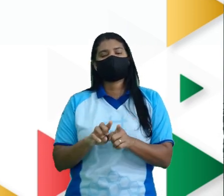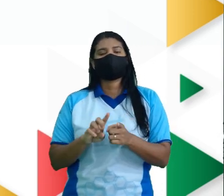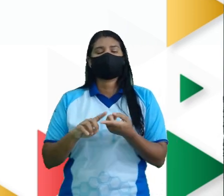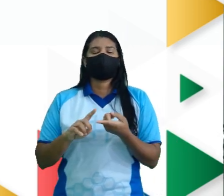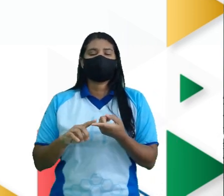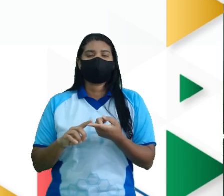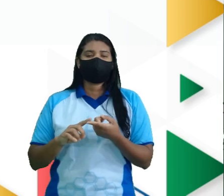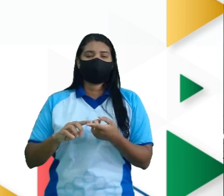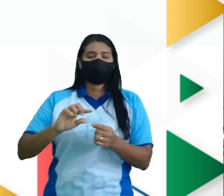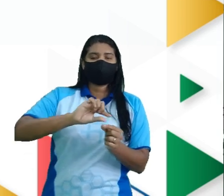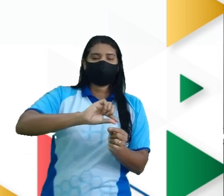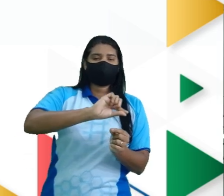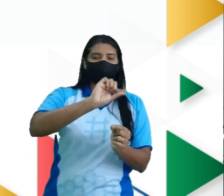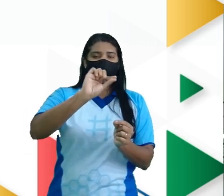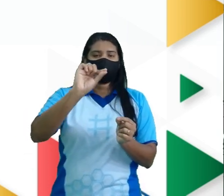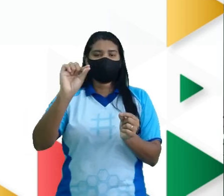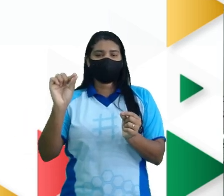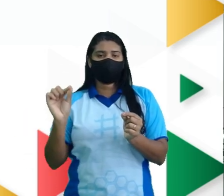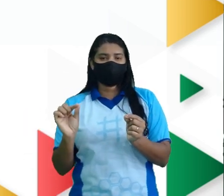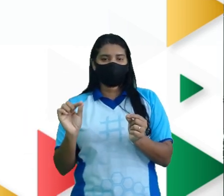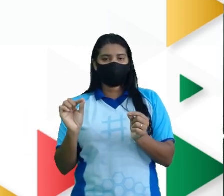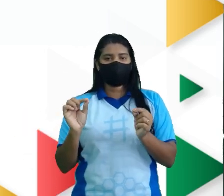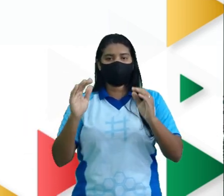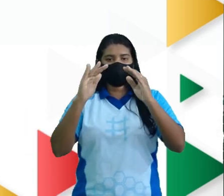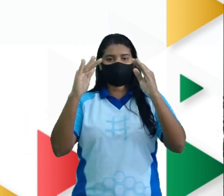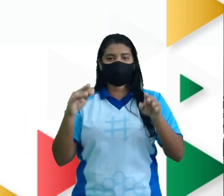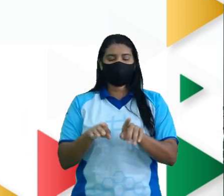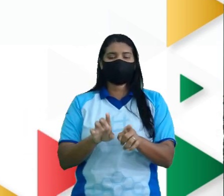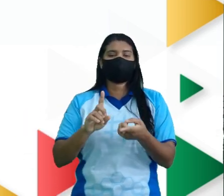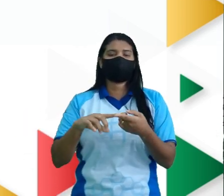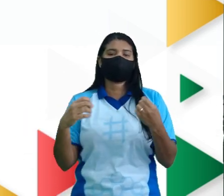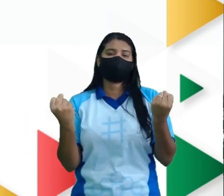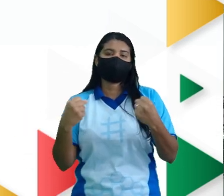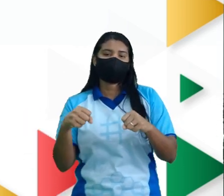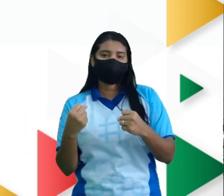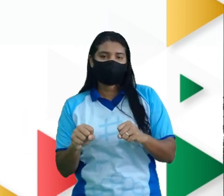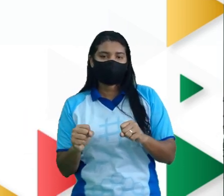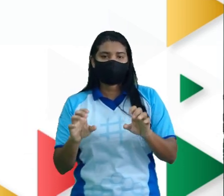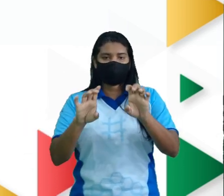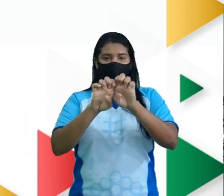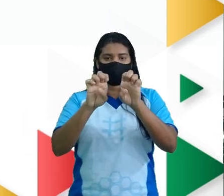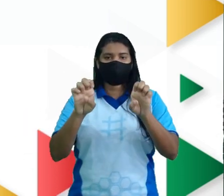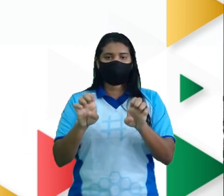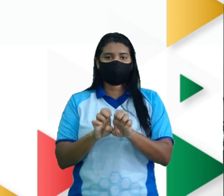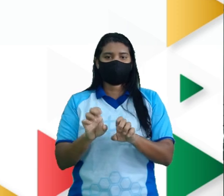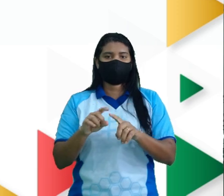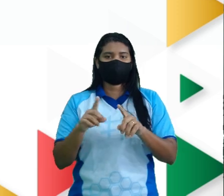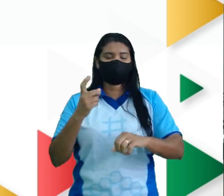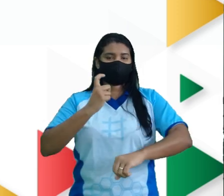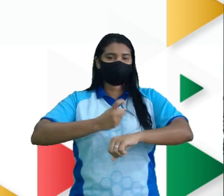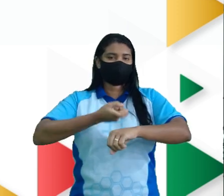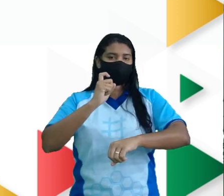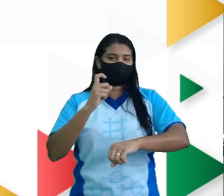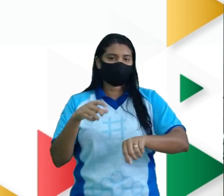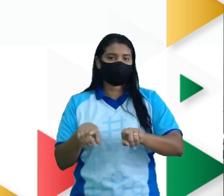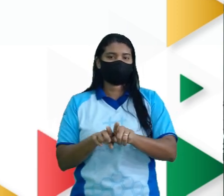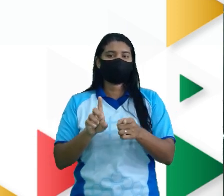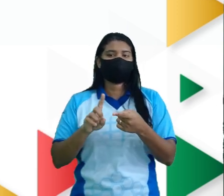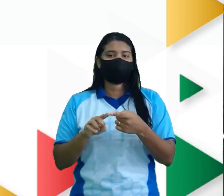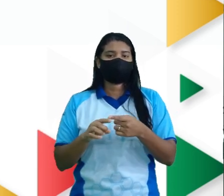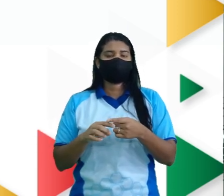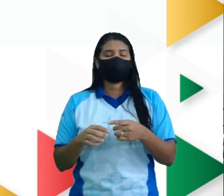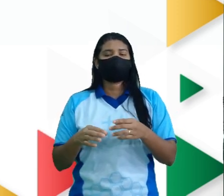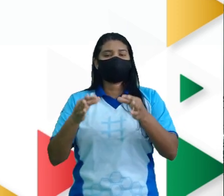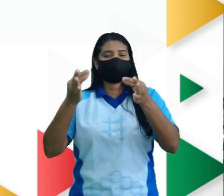a curvatura do teto, ela precisa de uma estrutura mais sólida, então o ângulo de 45 é